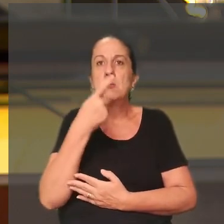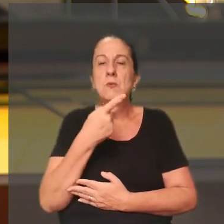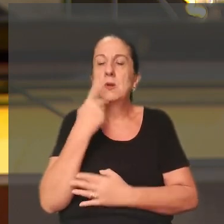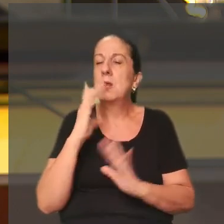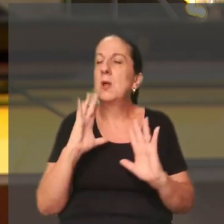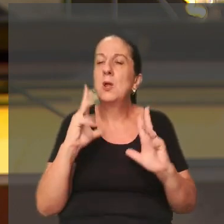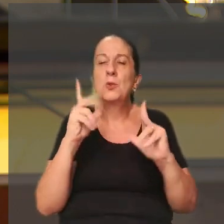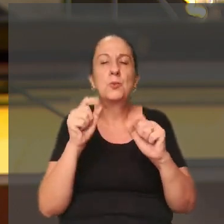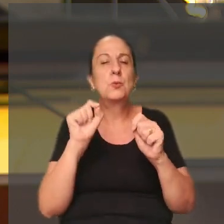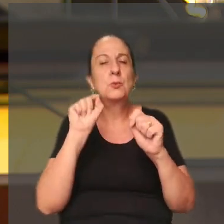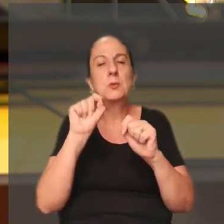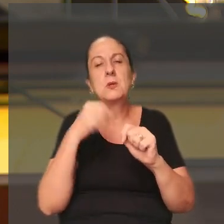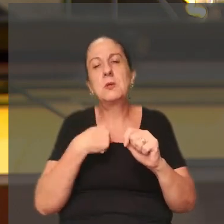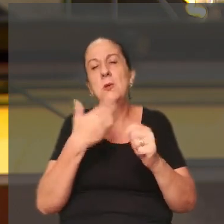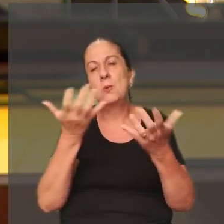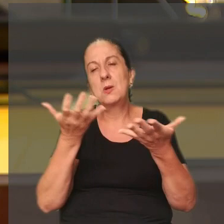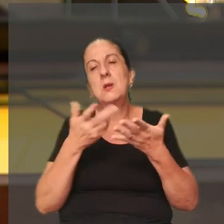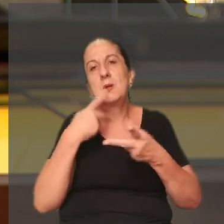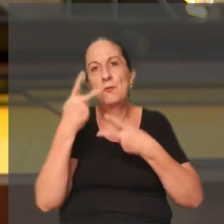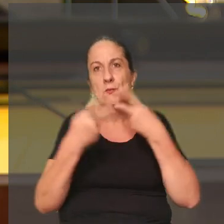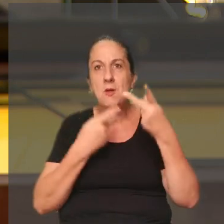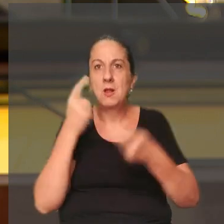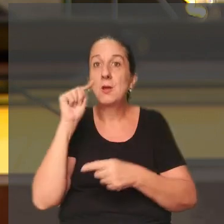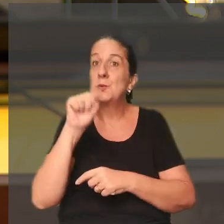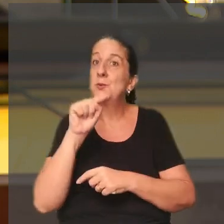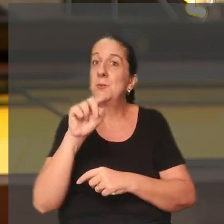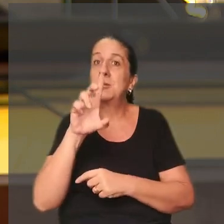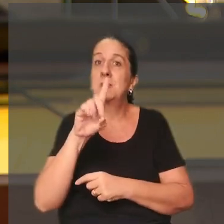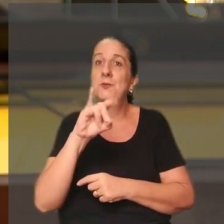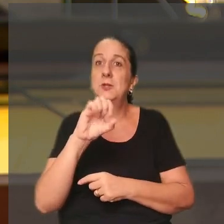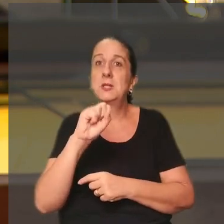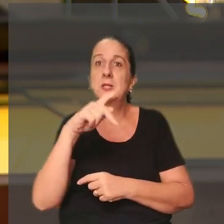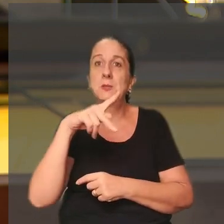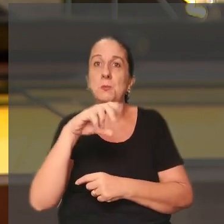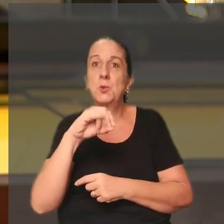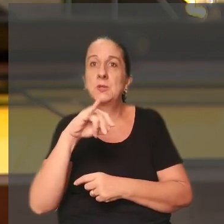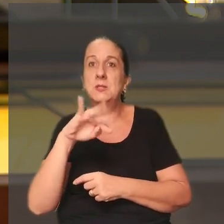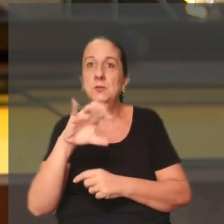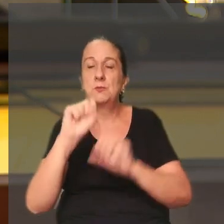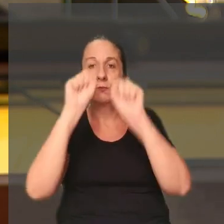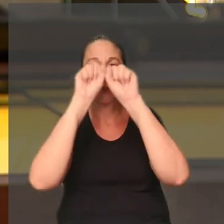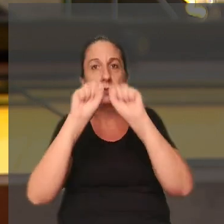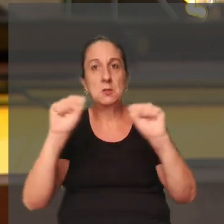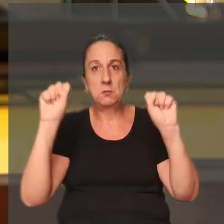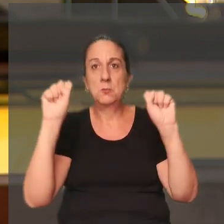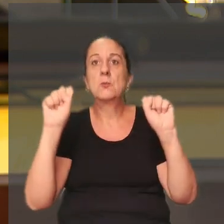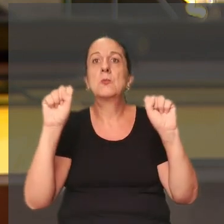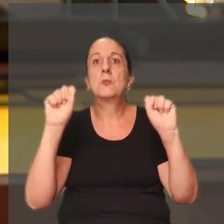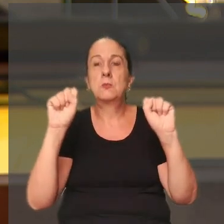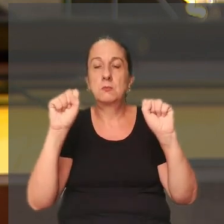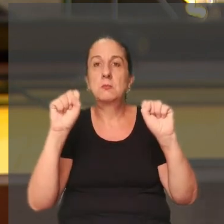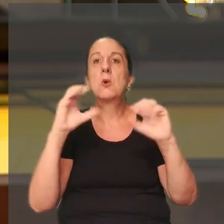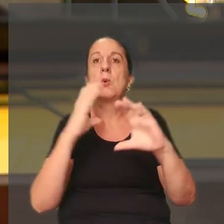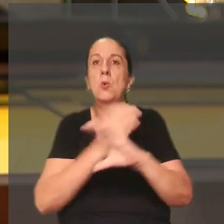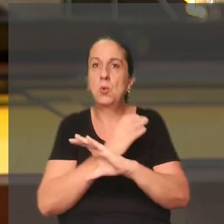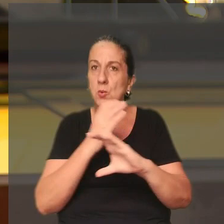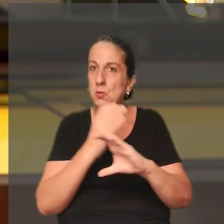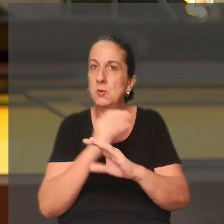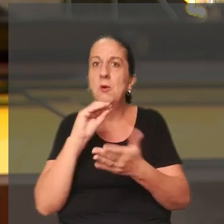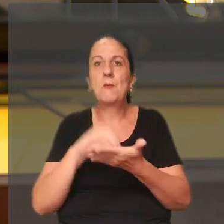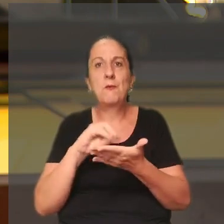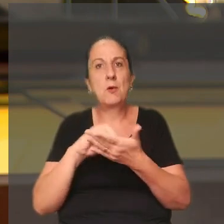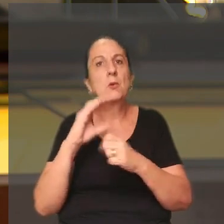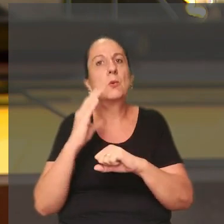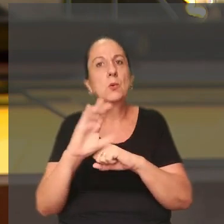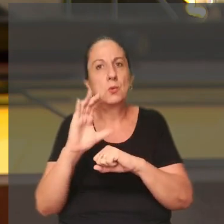oportunidade de dizer tudo o que desejava dizer sobre aquele dispositivo, que o tribunal acabou por